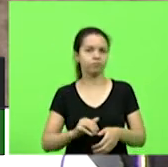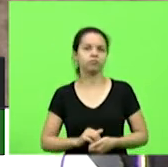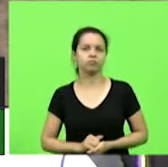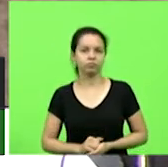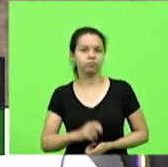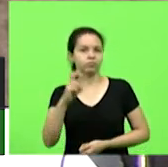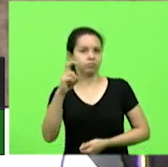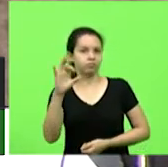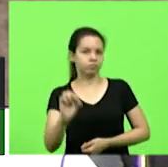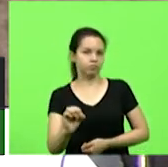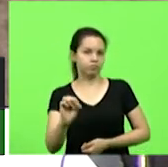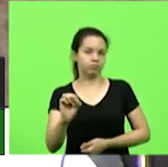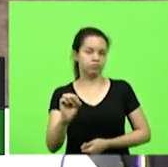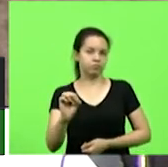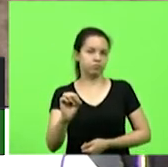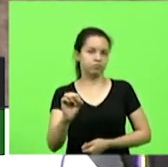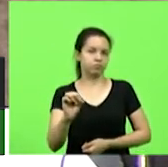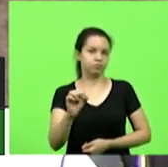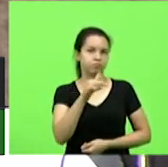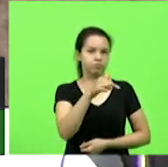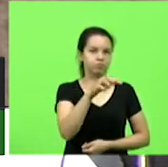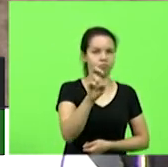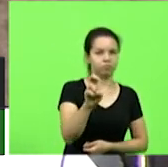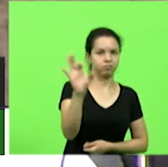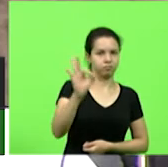50% e 75%, e na melhor